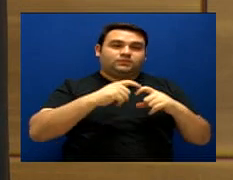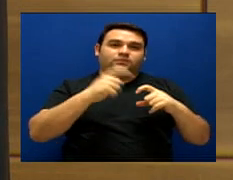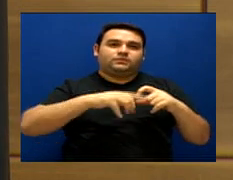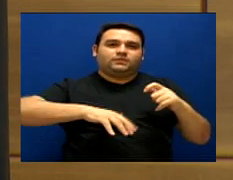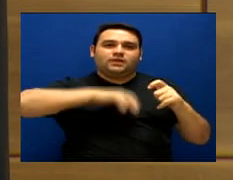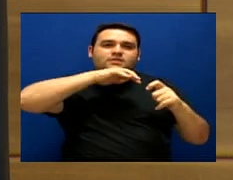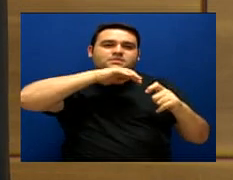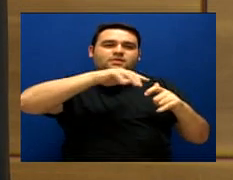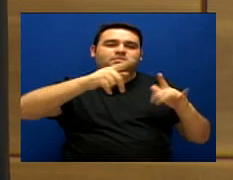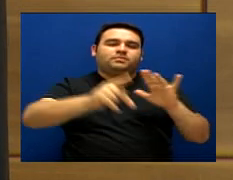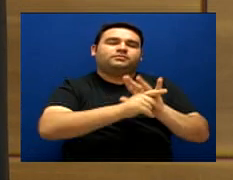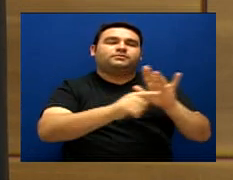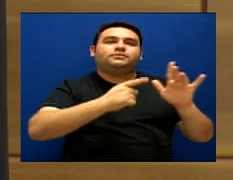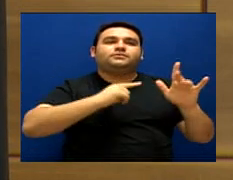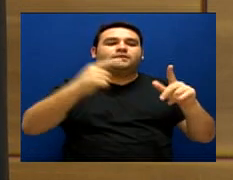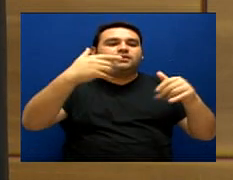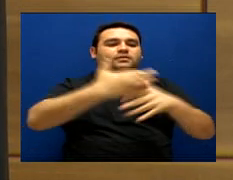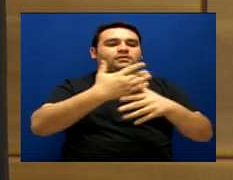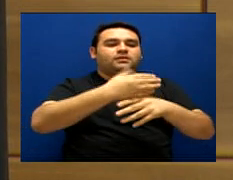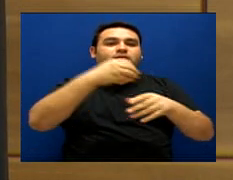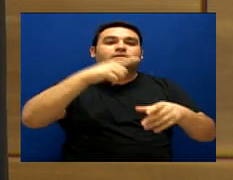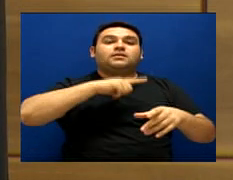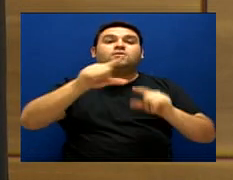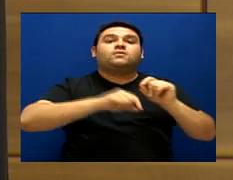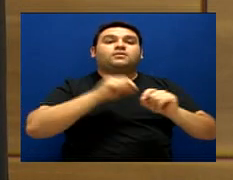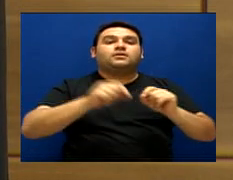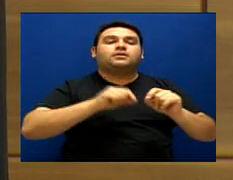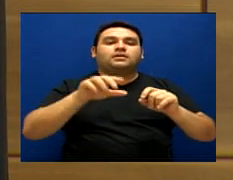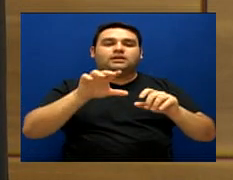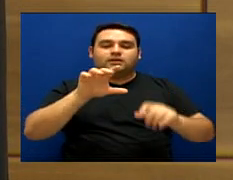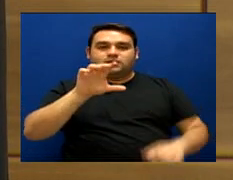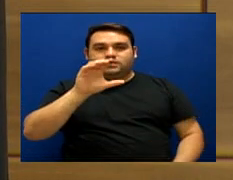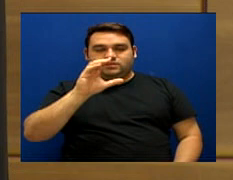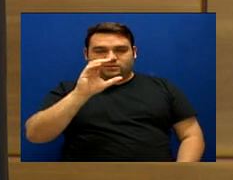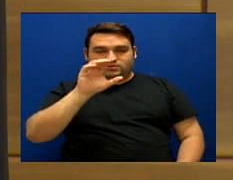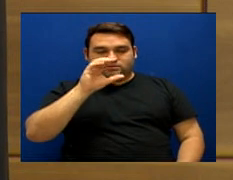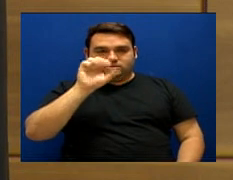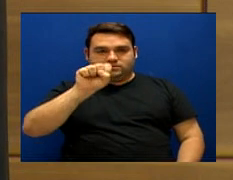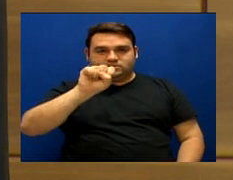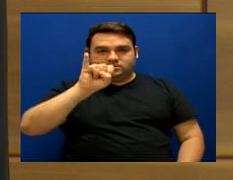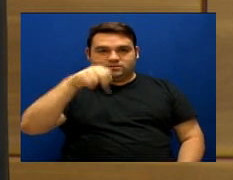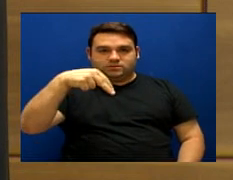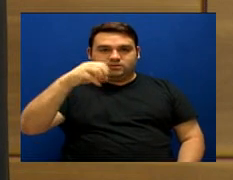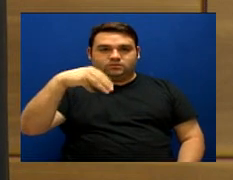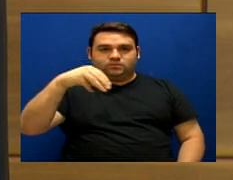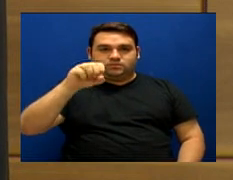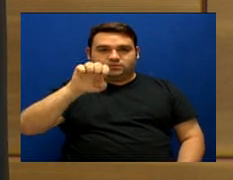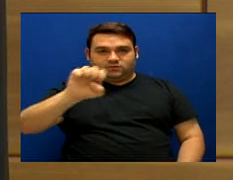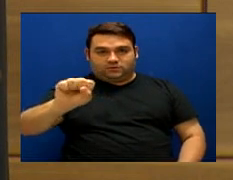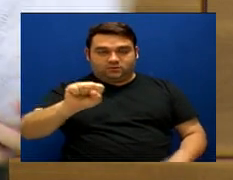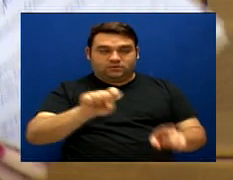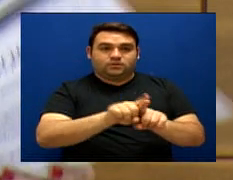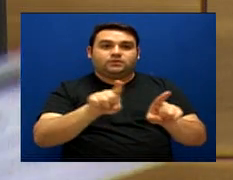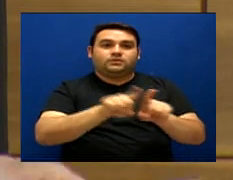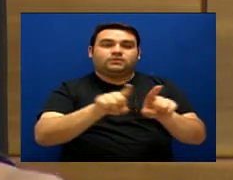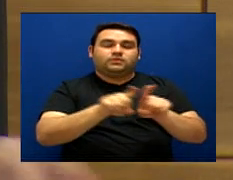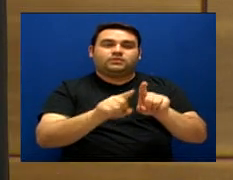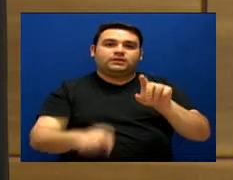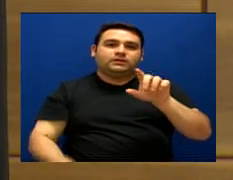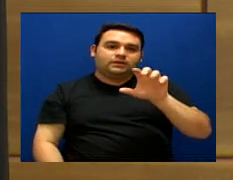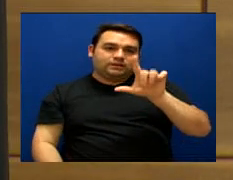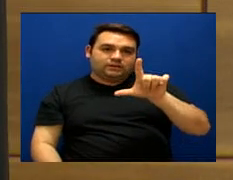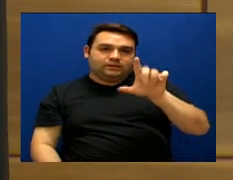informaram que está tendo na cidade surtos de cinomose e leishmaniose. Então, a leishmaniose, assim como acontece com a